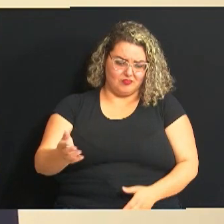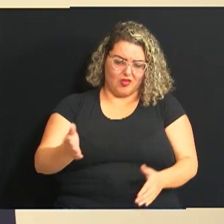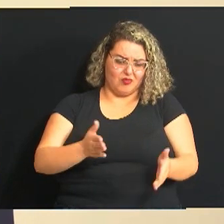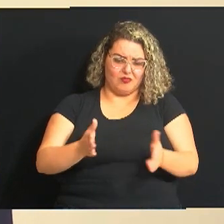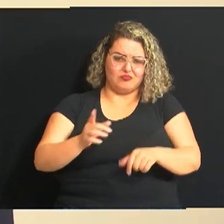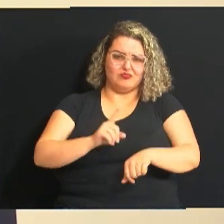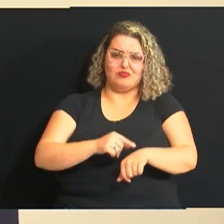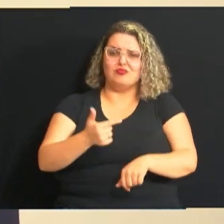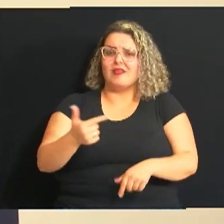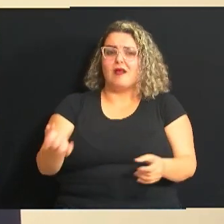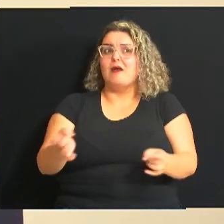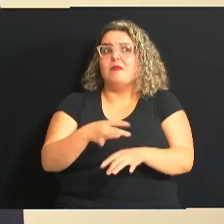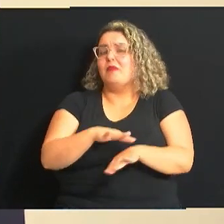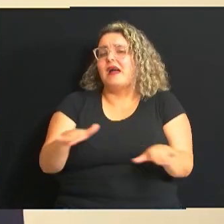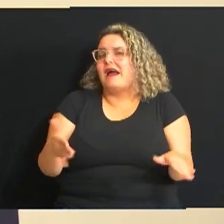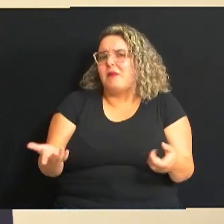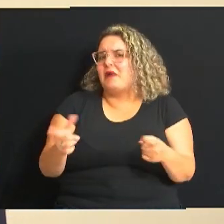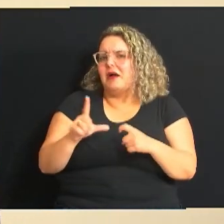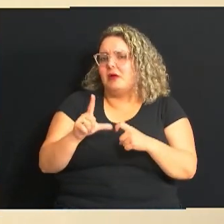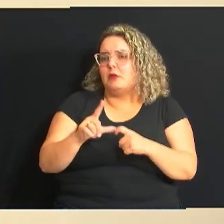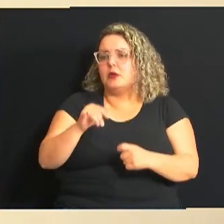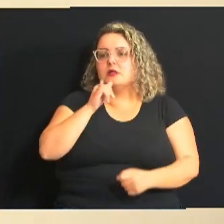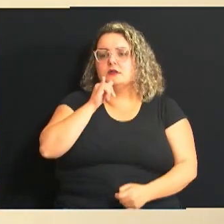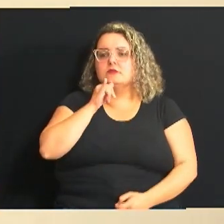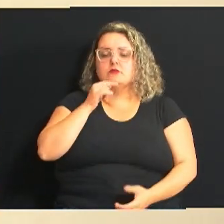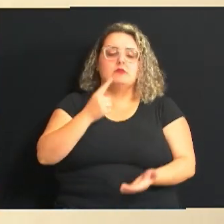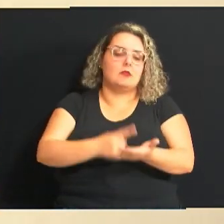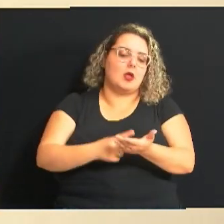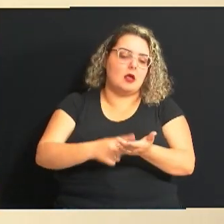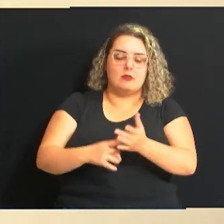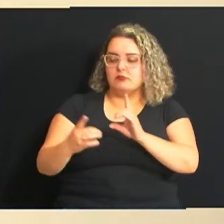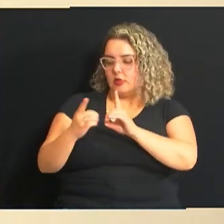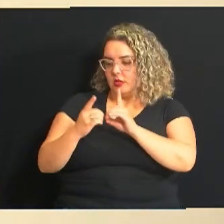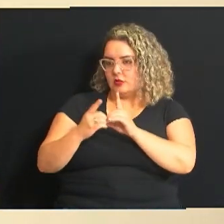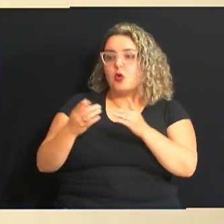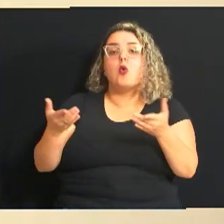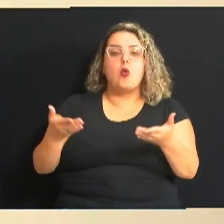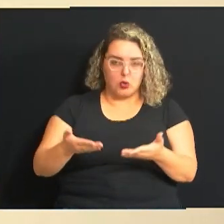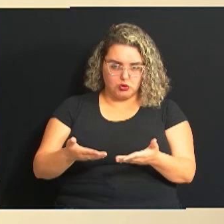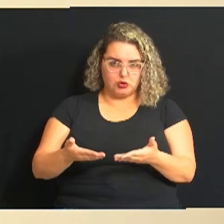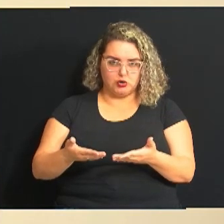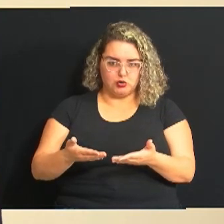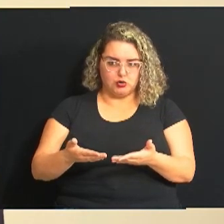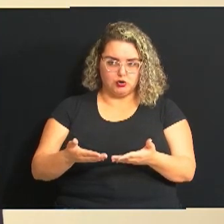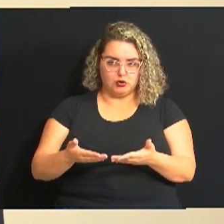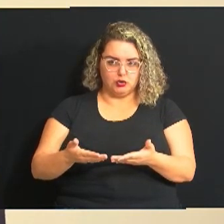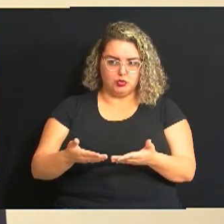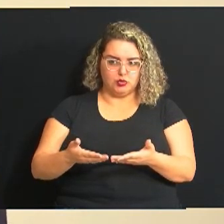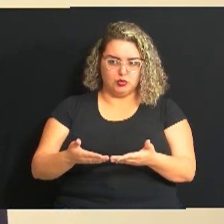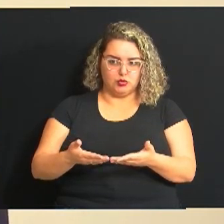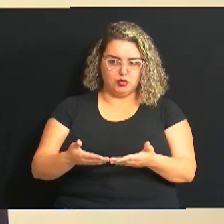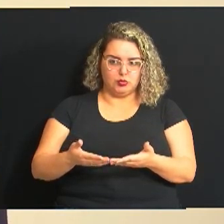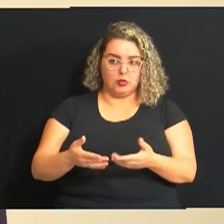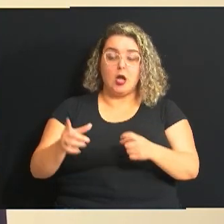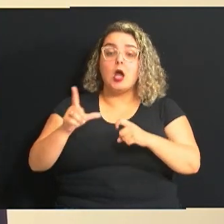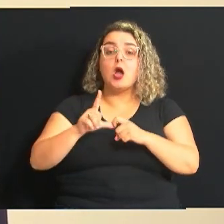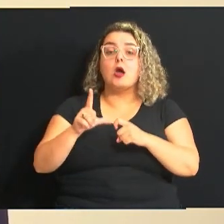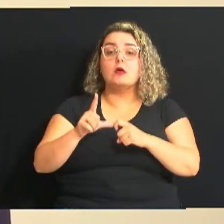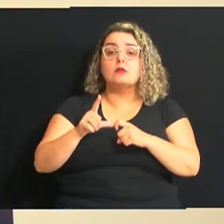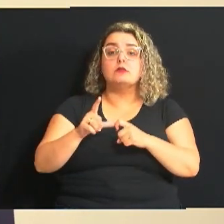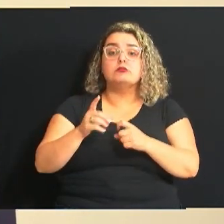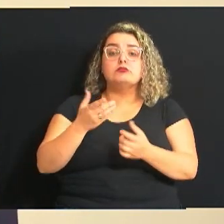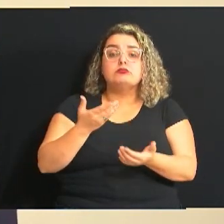essas pessoas consigam. Senão, um exemplo, ela marca uma consulta hoje, entendeu? E o laudo dela está